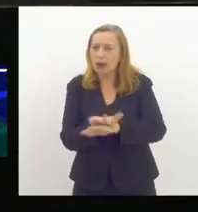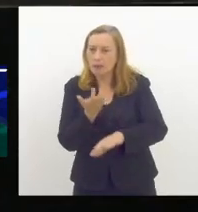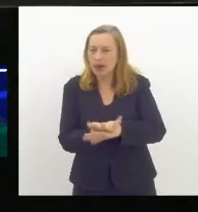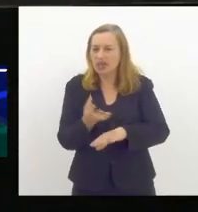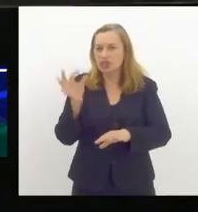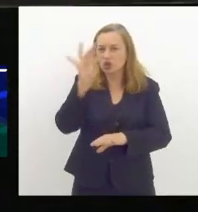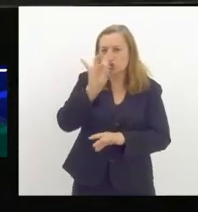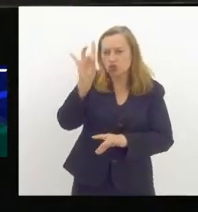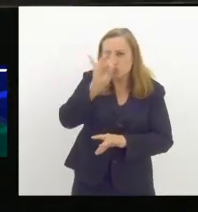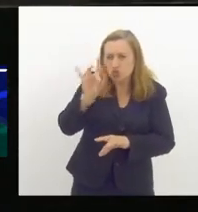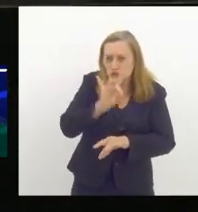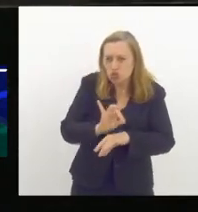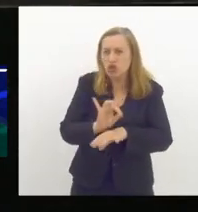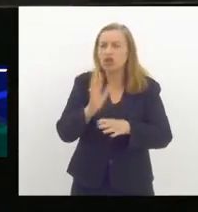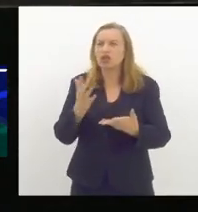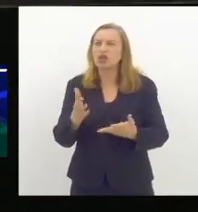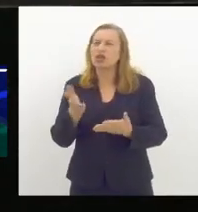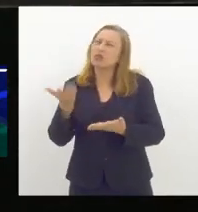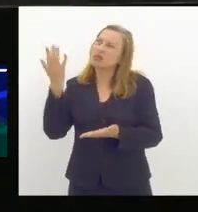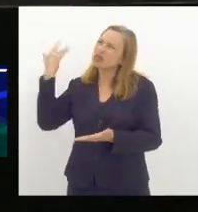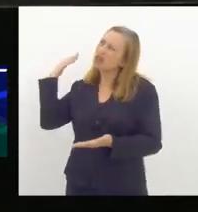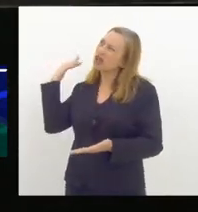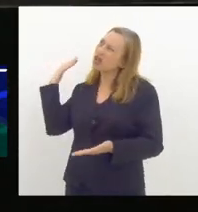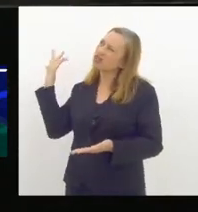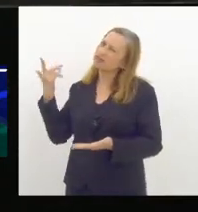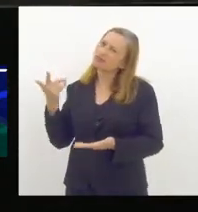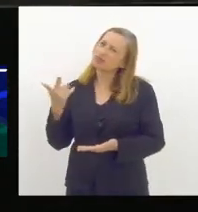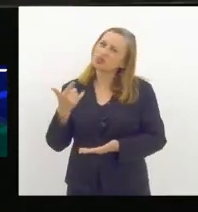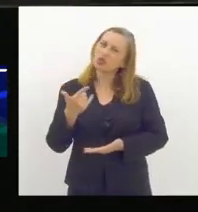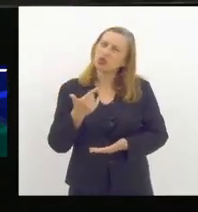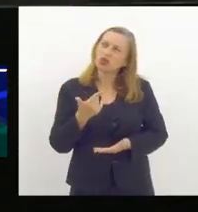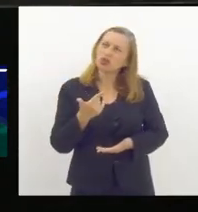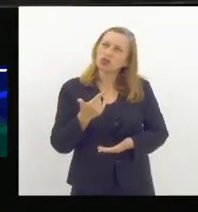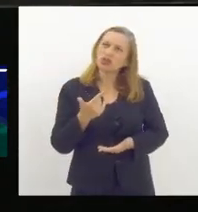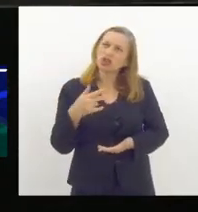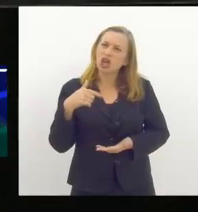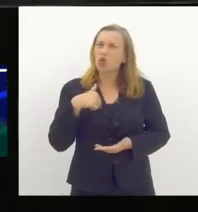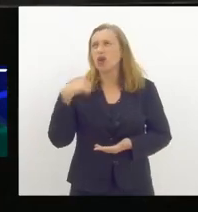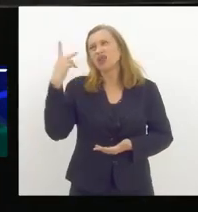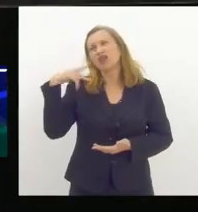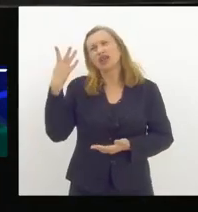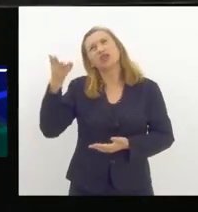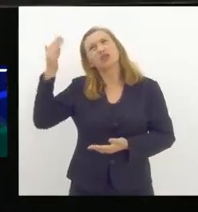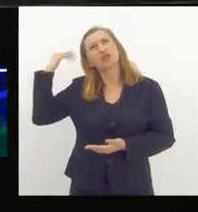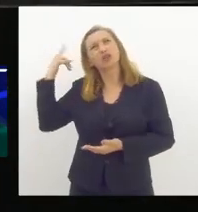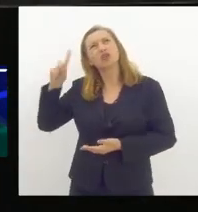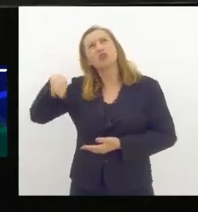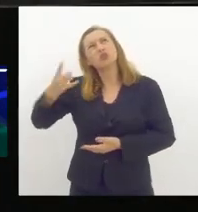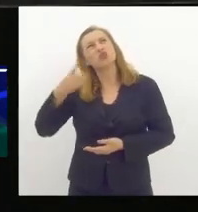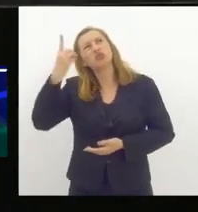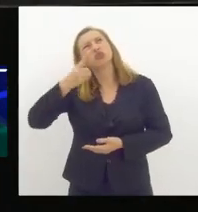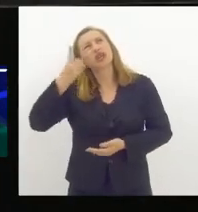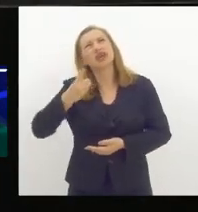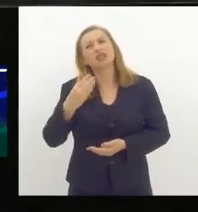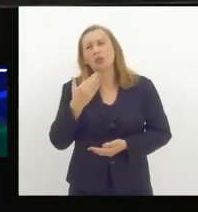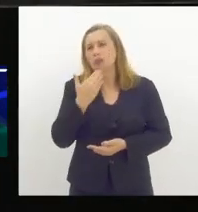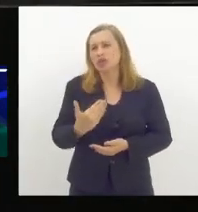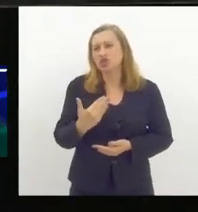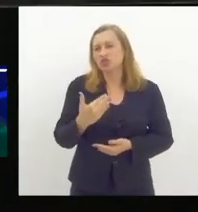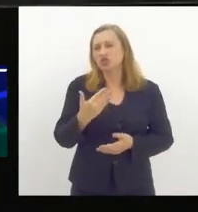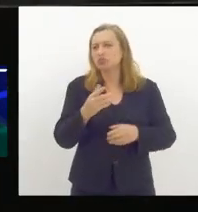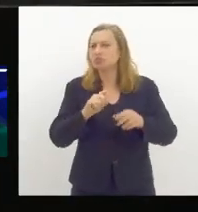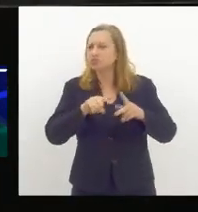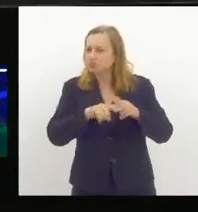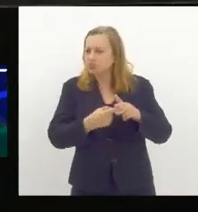lá atrás isso em 2000 e vamos colocar aí o Indaiá e agora depois deputada nós solicitamos